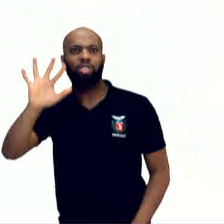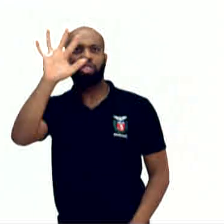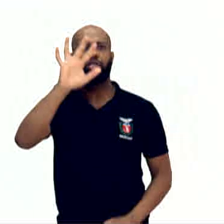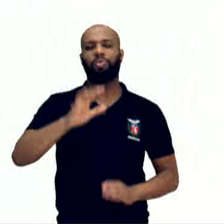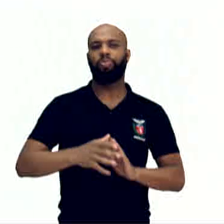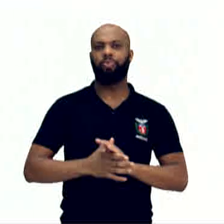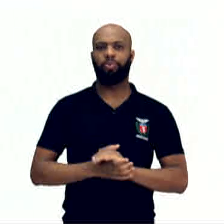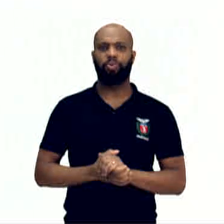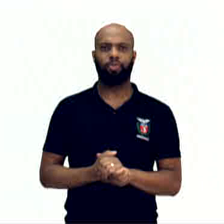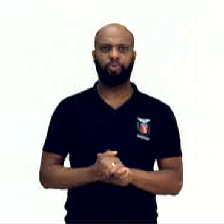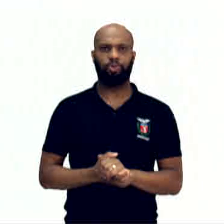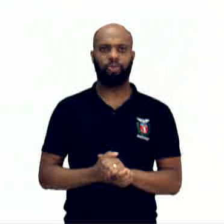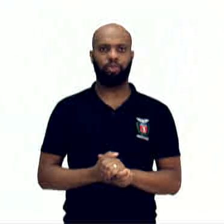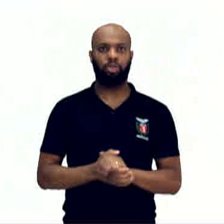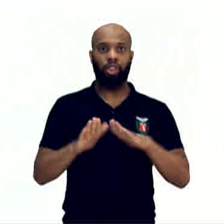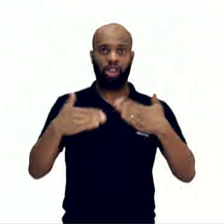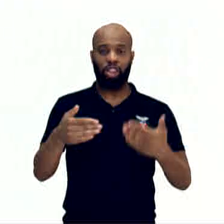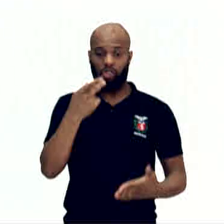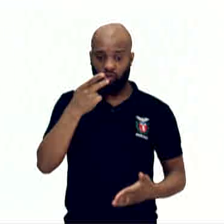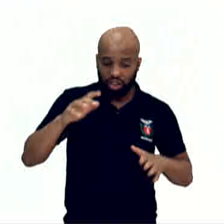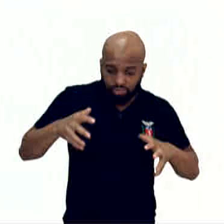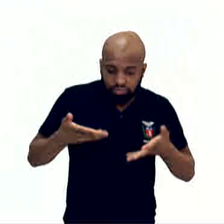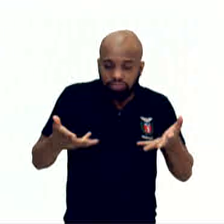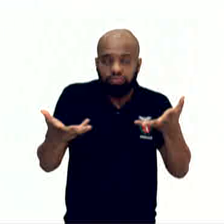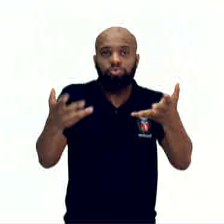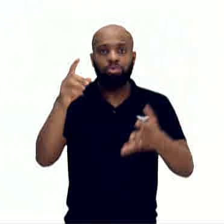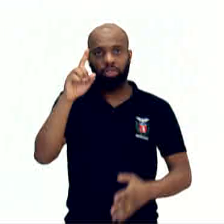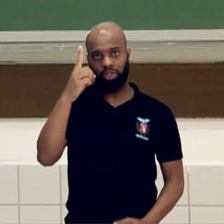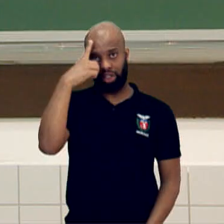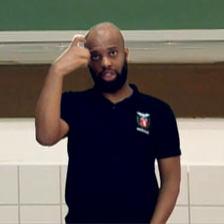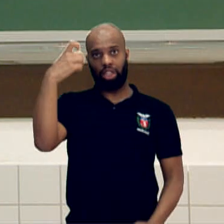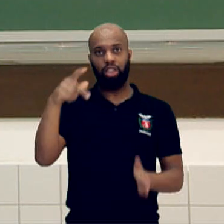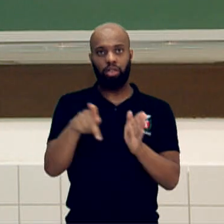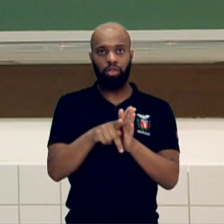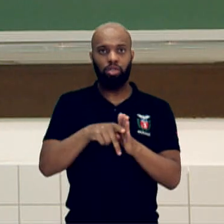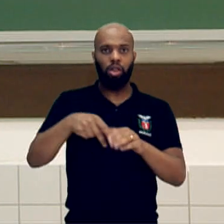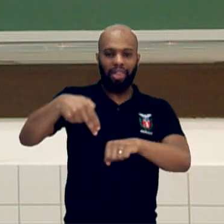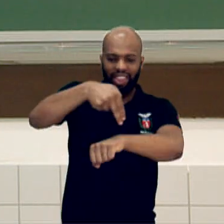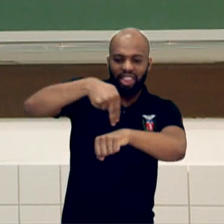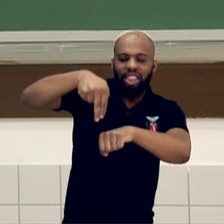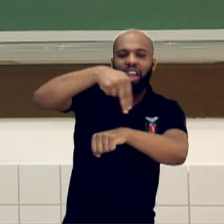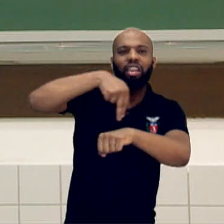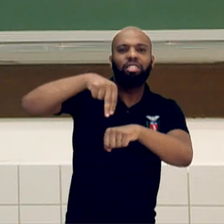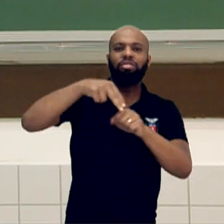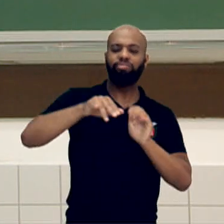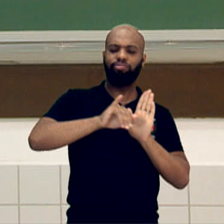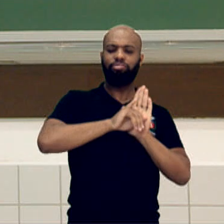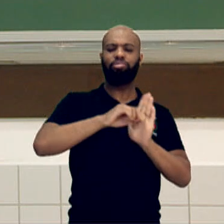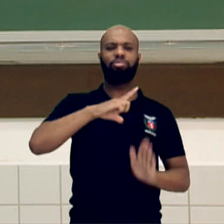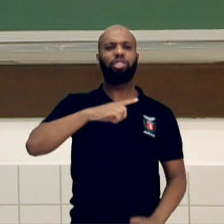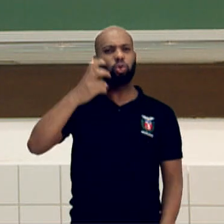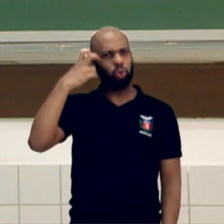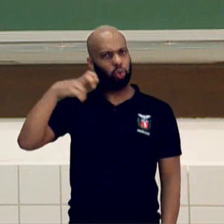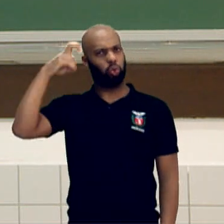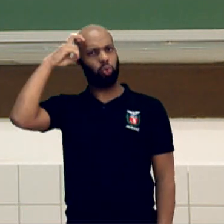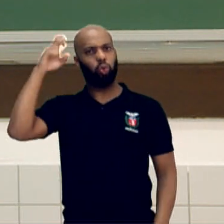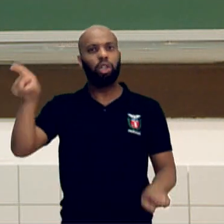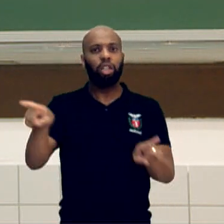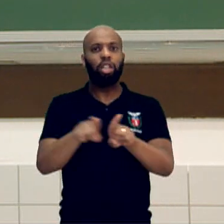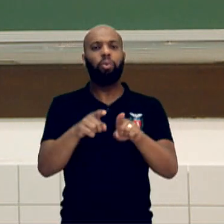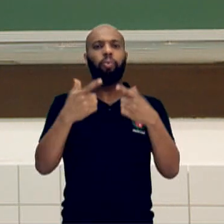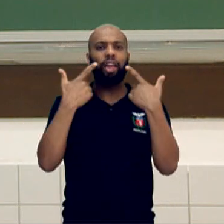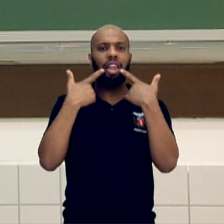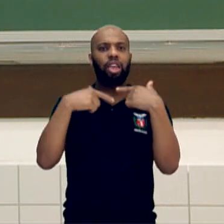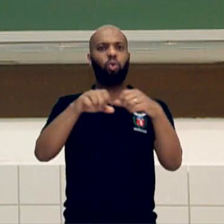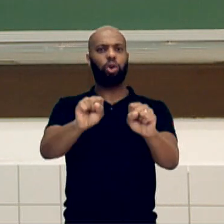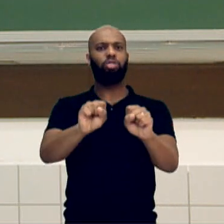hablamos espanhol. Então você reforçar a ideia, né, de nação, de reconhecimento de identidade cultural e linguística a partir